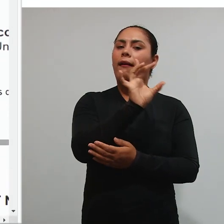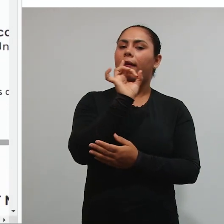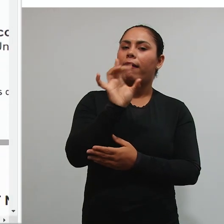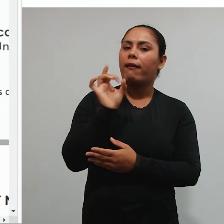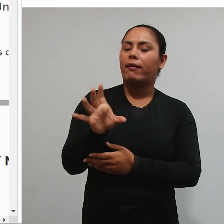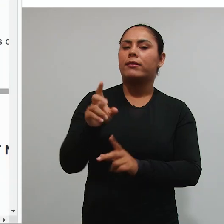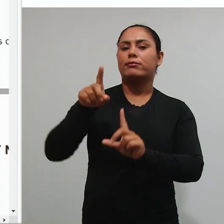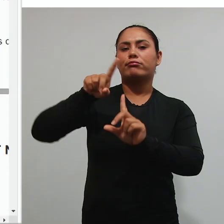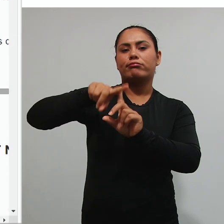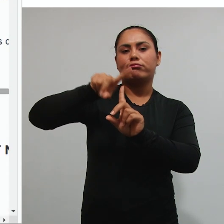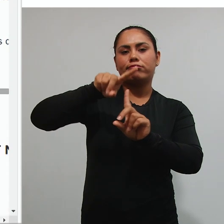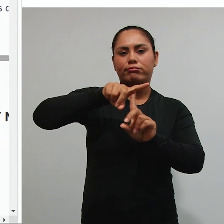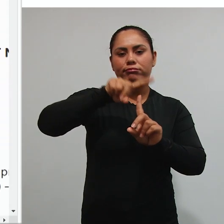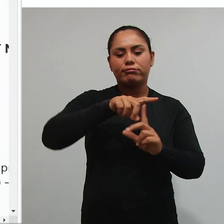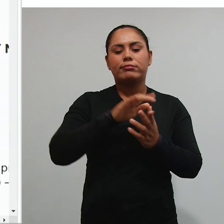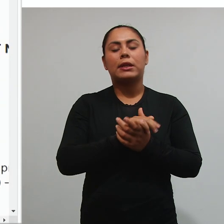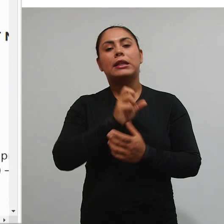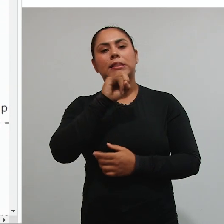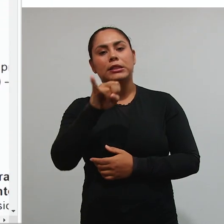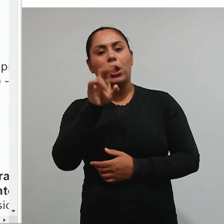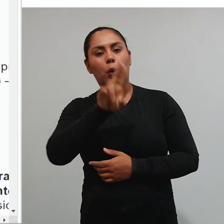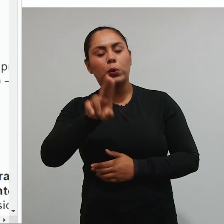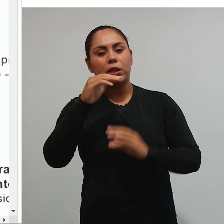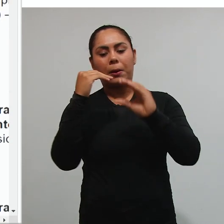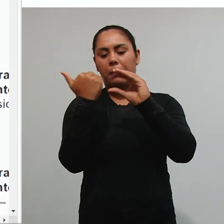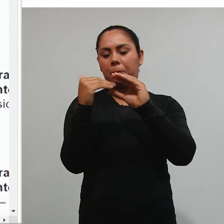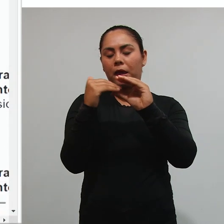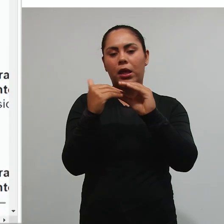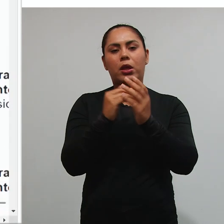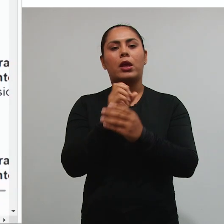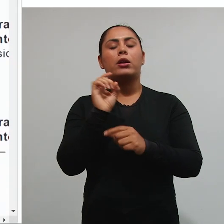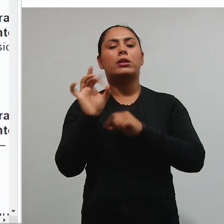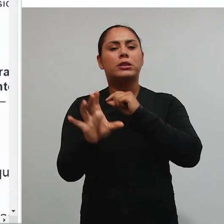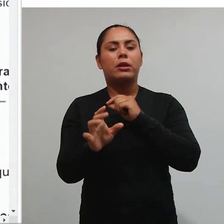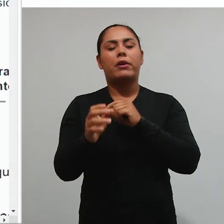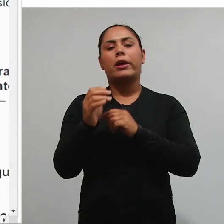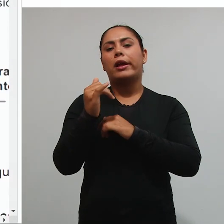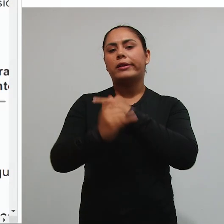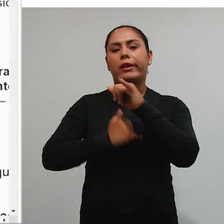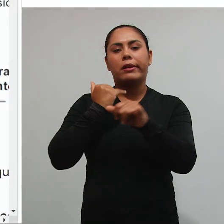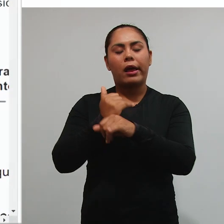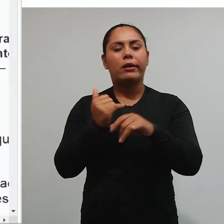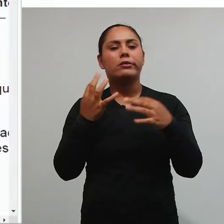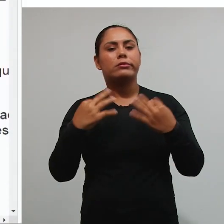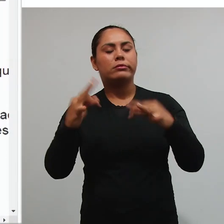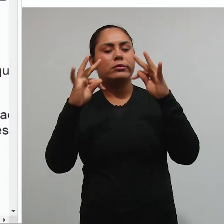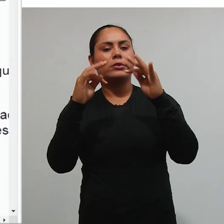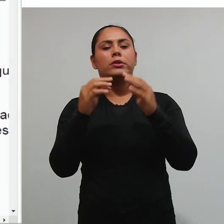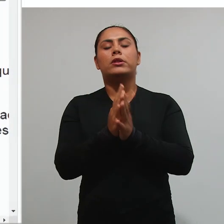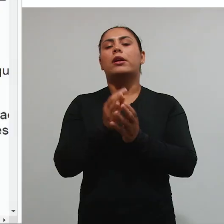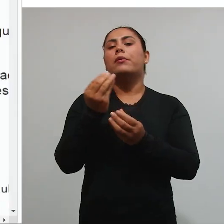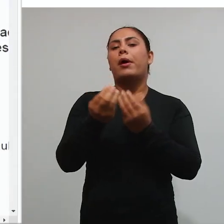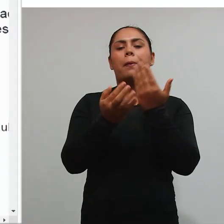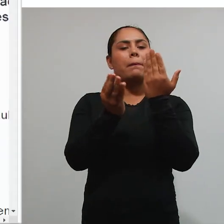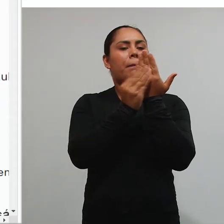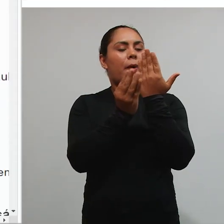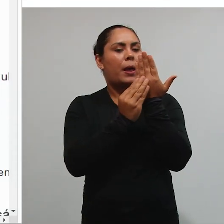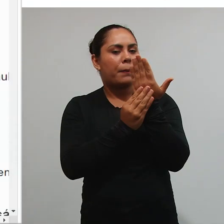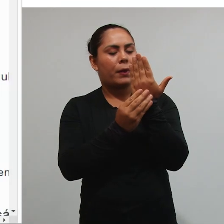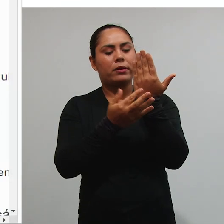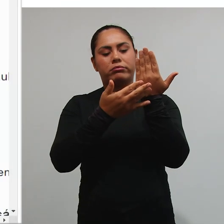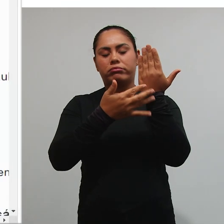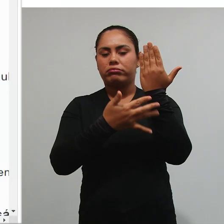tipo aqui, se você vai usar e-mail, se você vai usar mídia social, se você vai usar monografia, se você vai